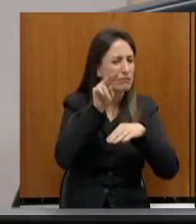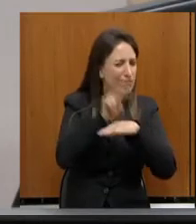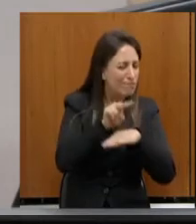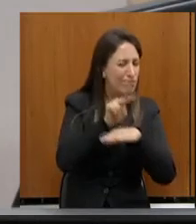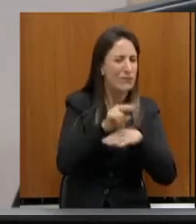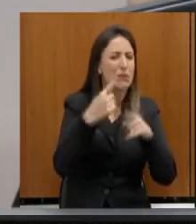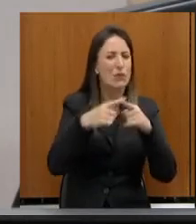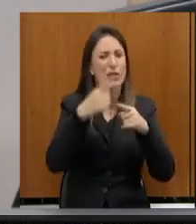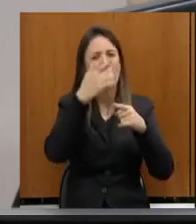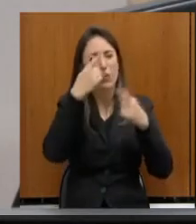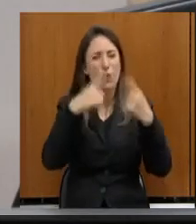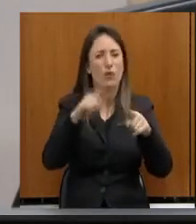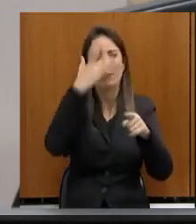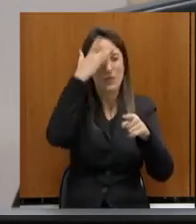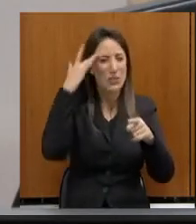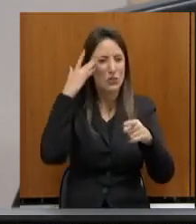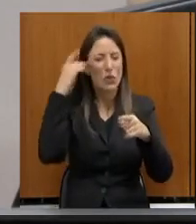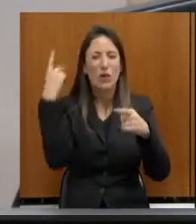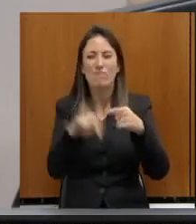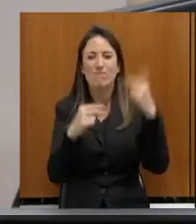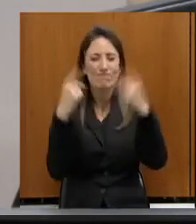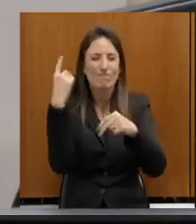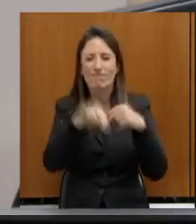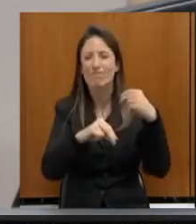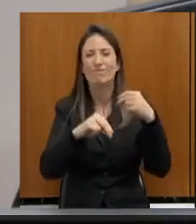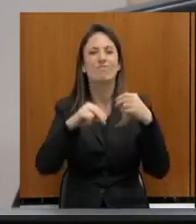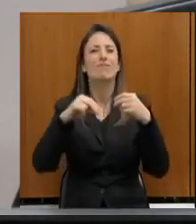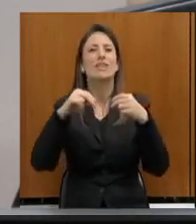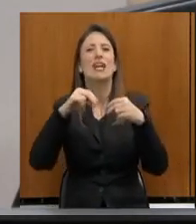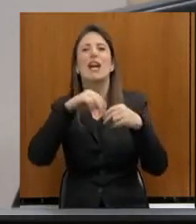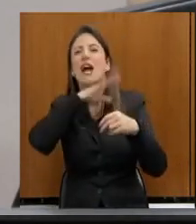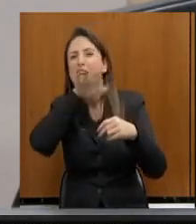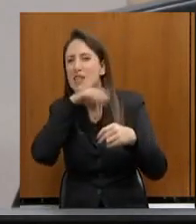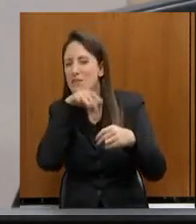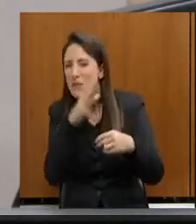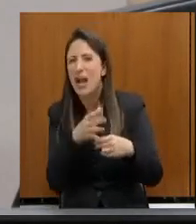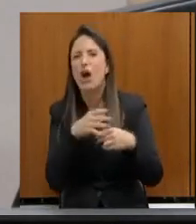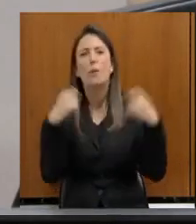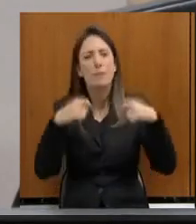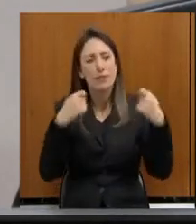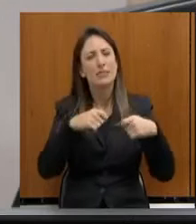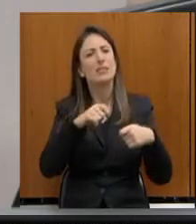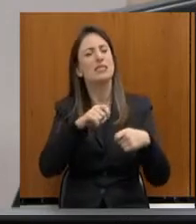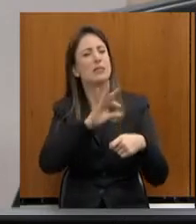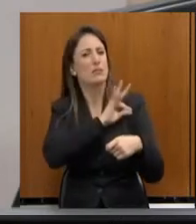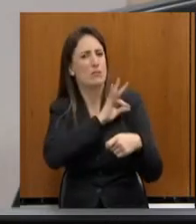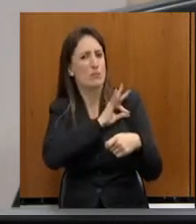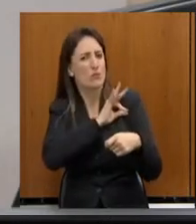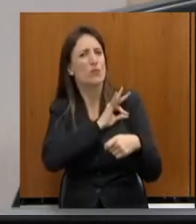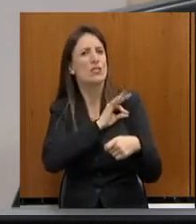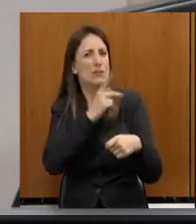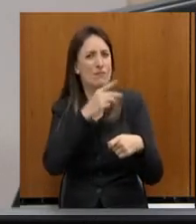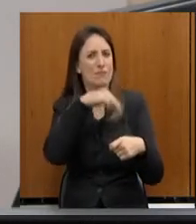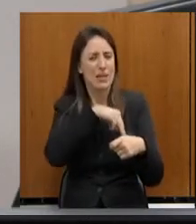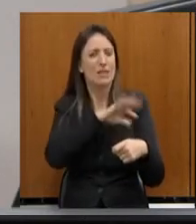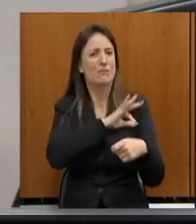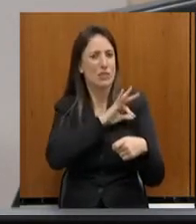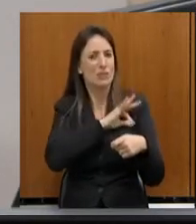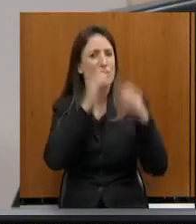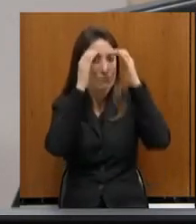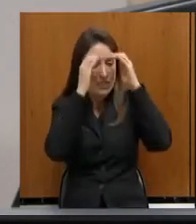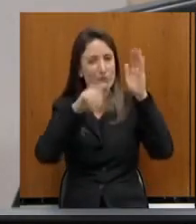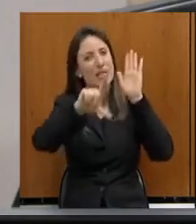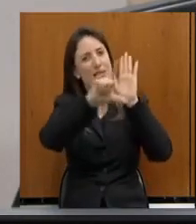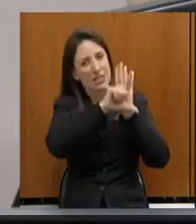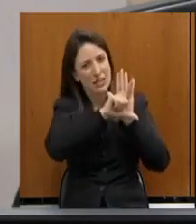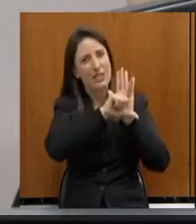seja encaminhados para a temática para fins de aplicação das sanções previstas na lei 22231 de 2016